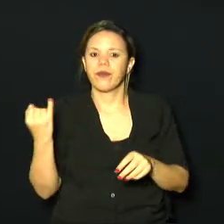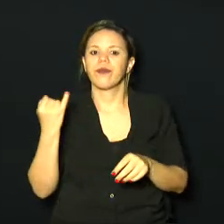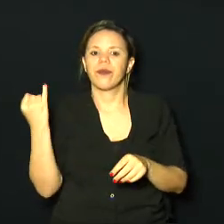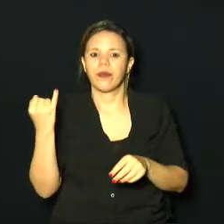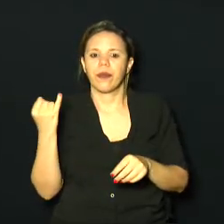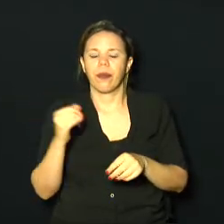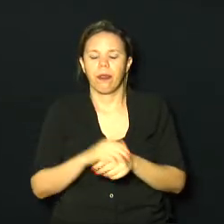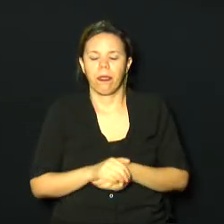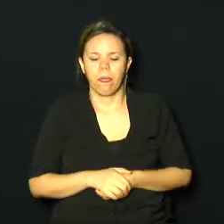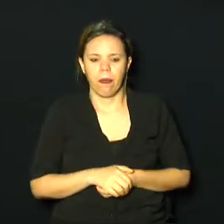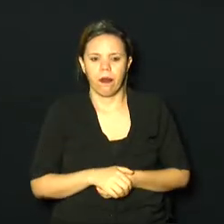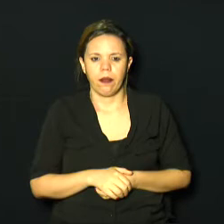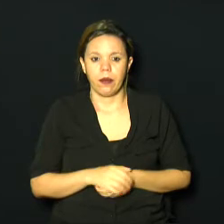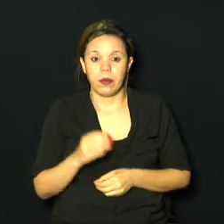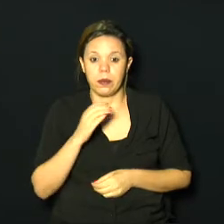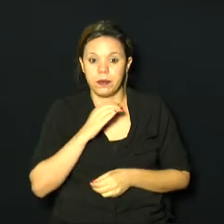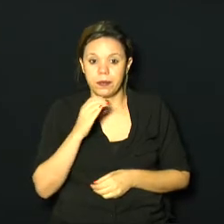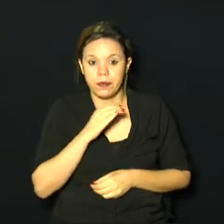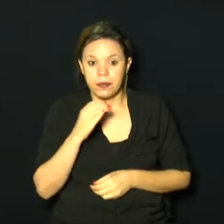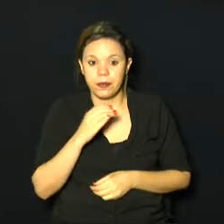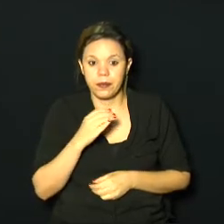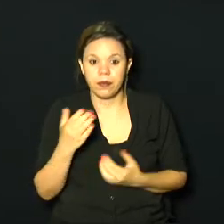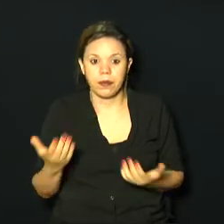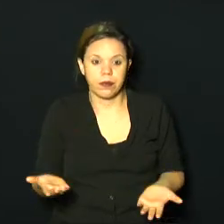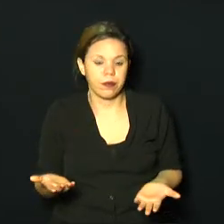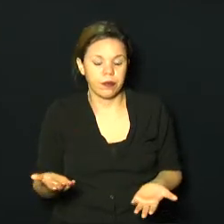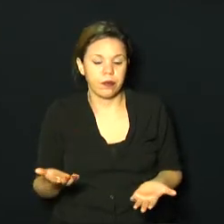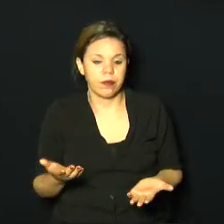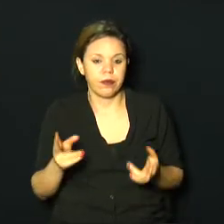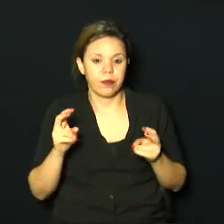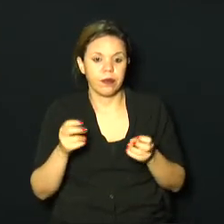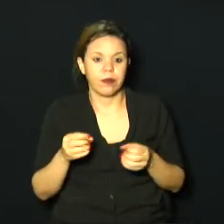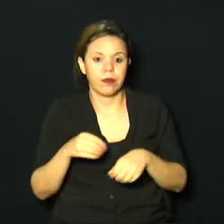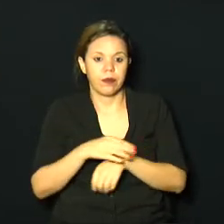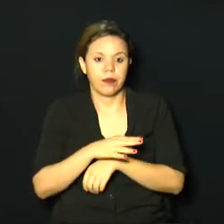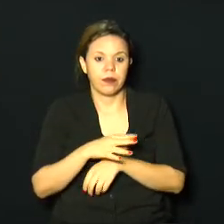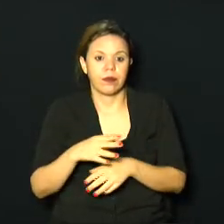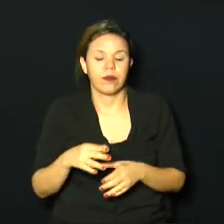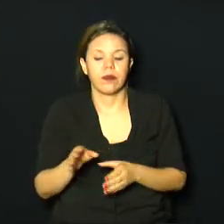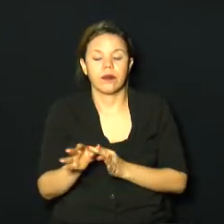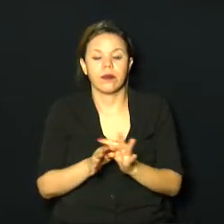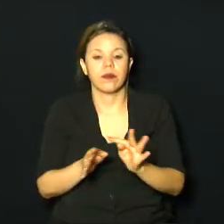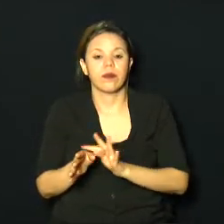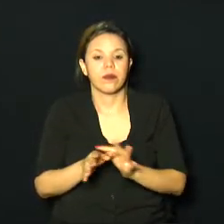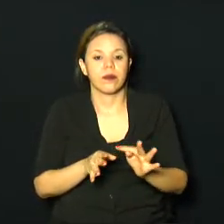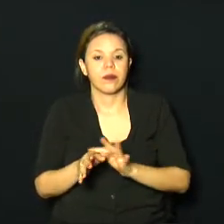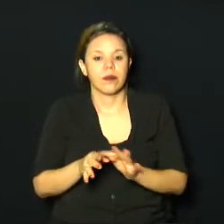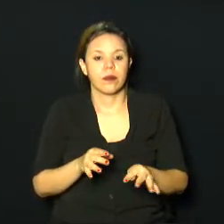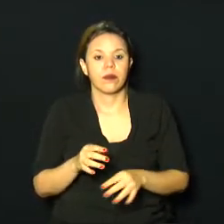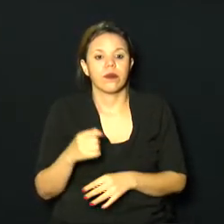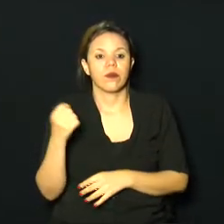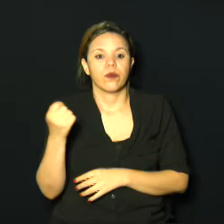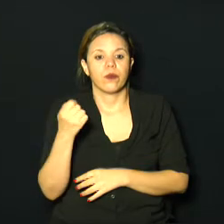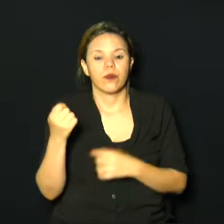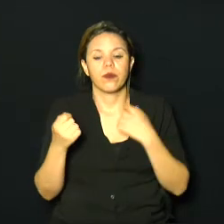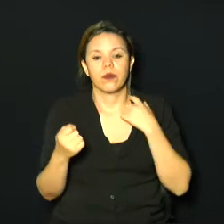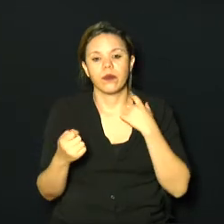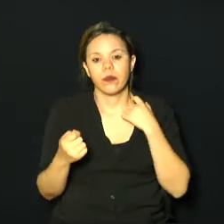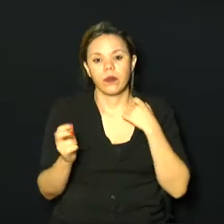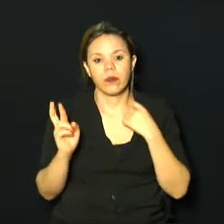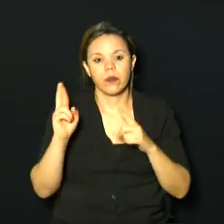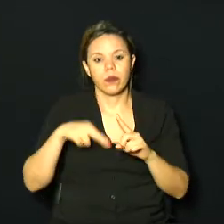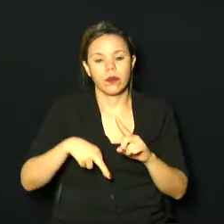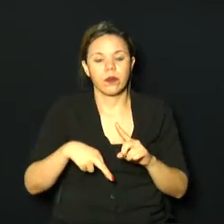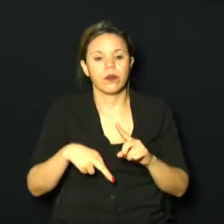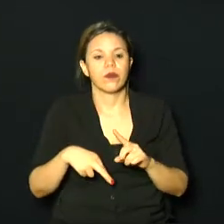importante, tão urgente, né, que estamos tratando. Eu sou do Conselho Tutelar Sudoeste, estou representando